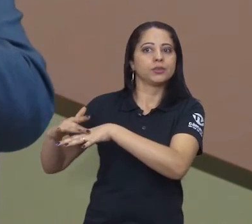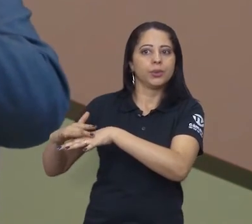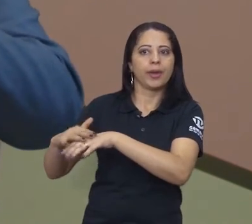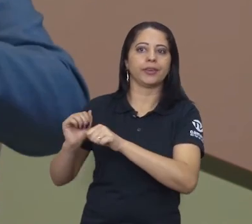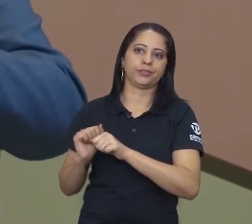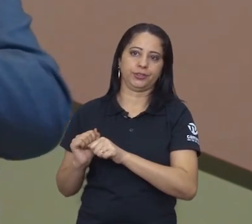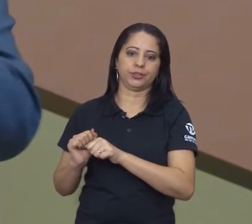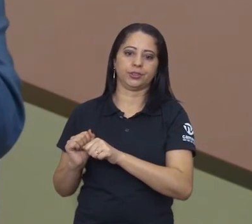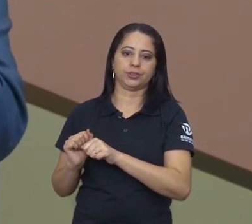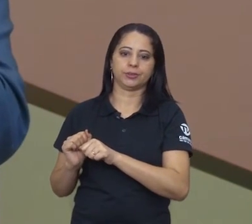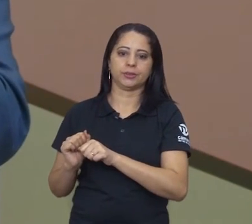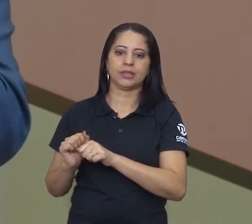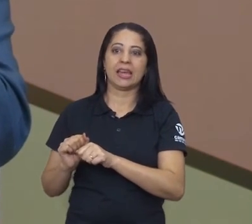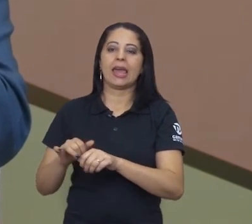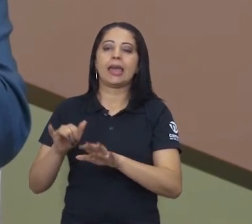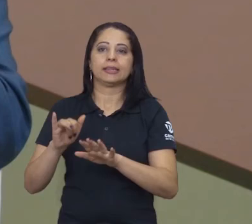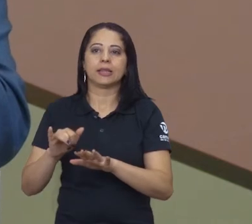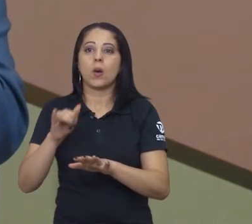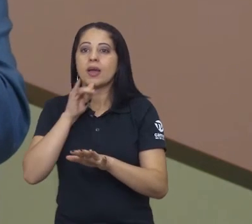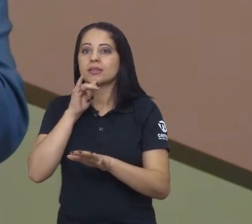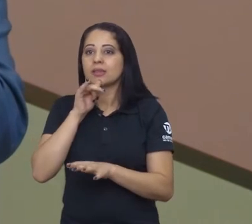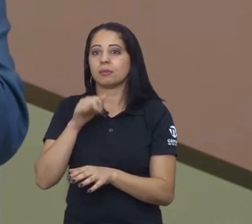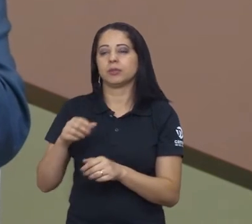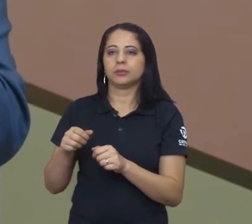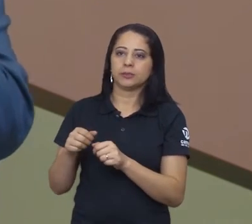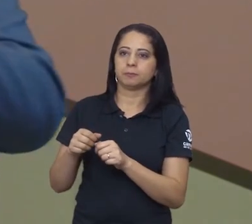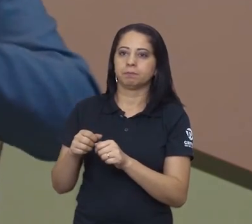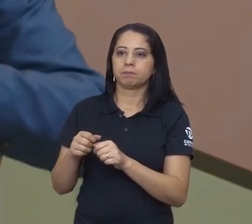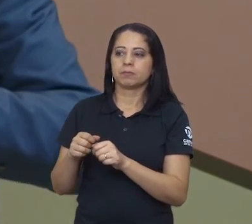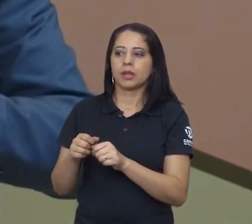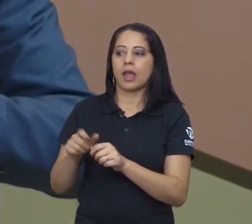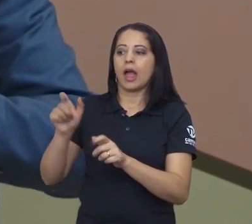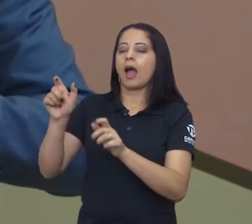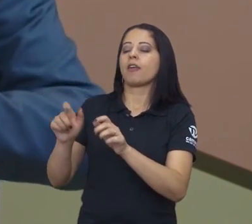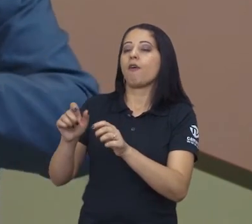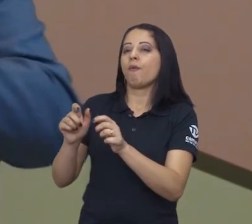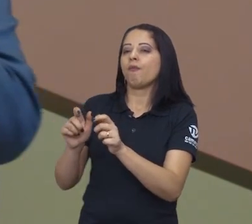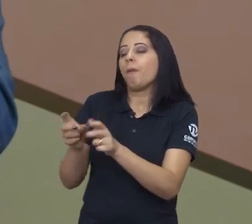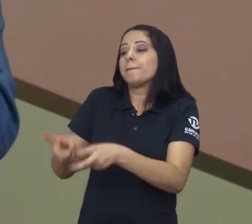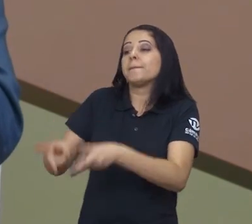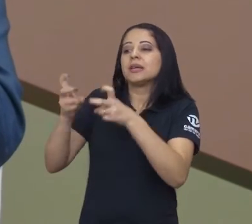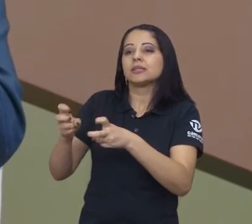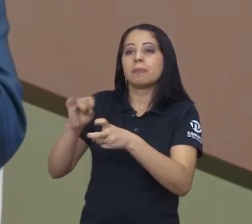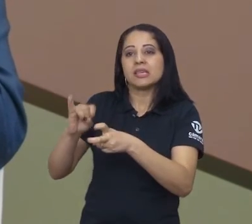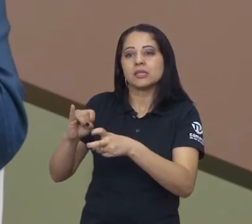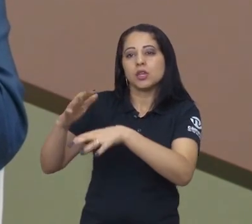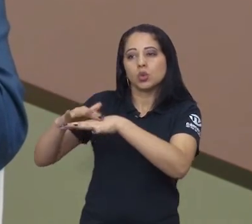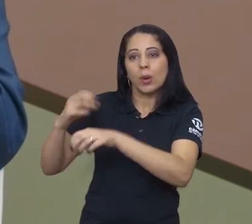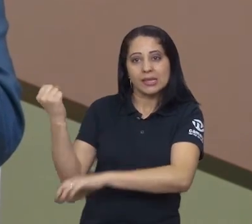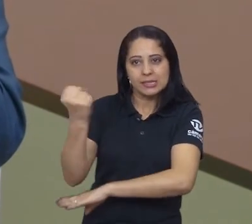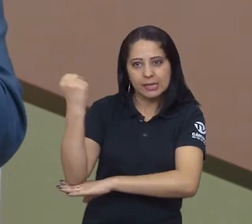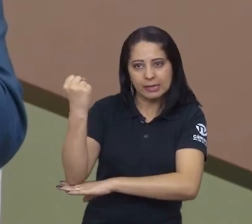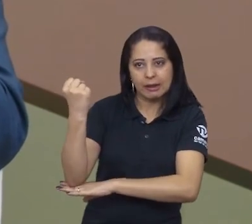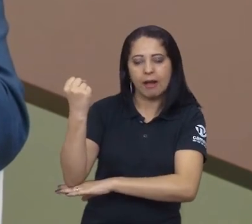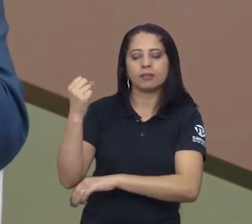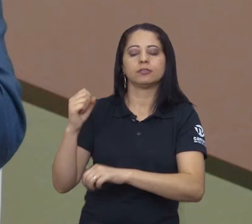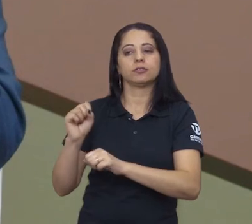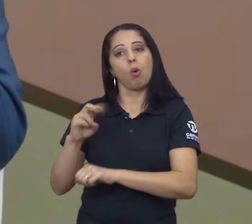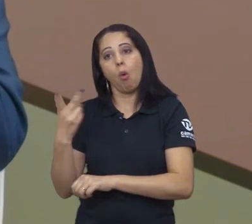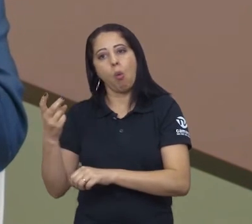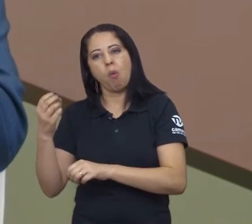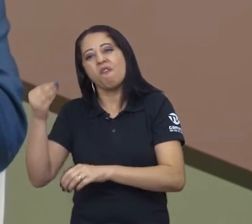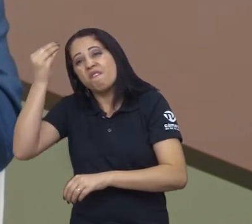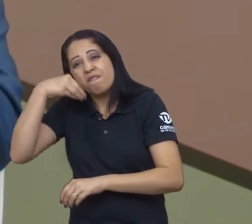n é de doente a média é do doente e não de um sadio Então existe exames quando você tá olhando